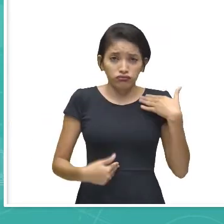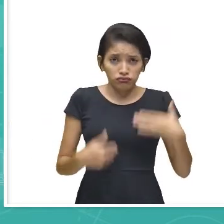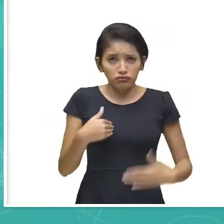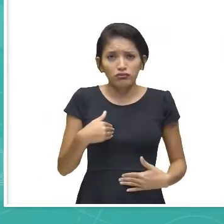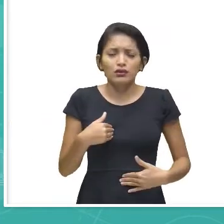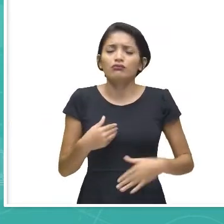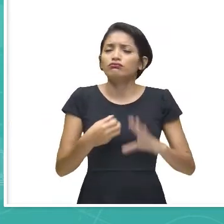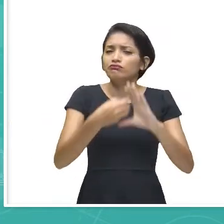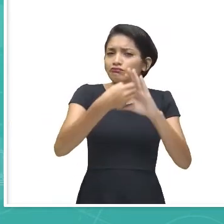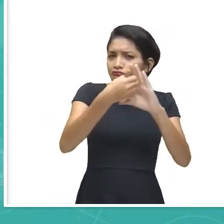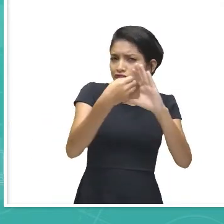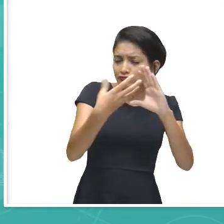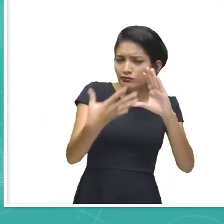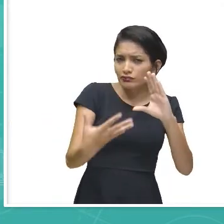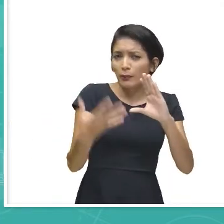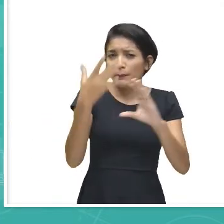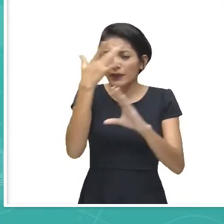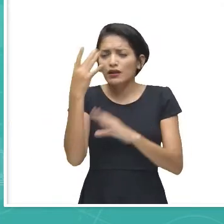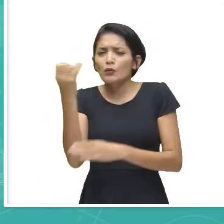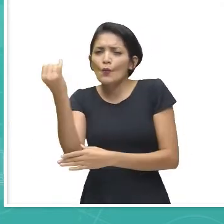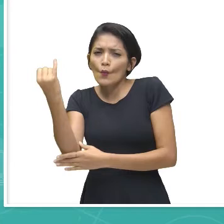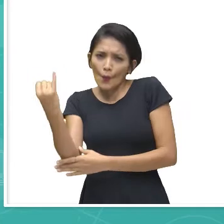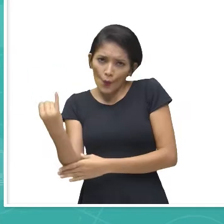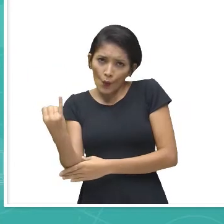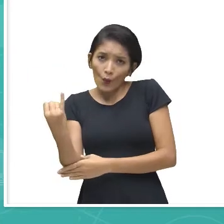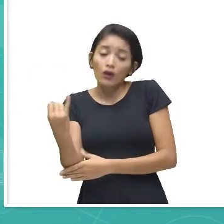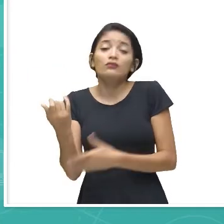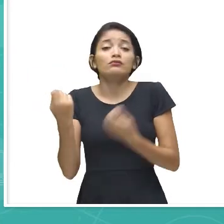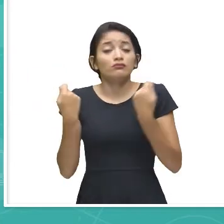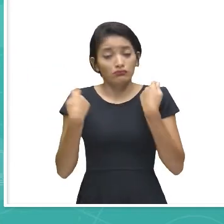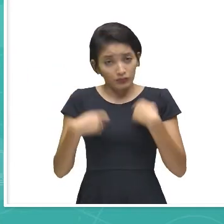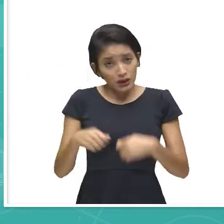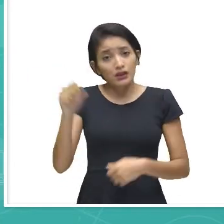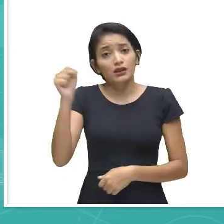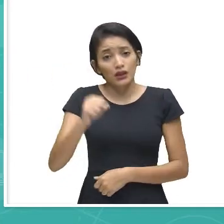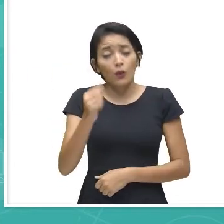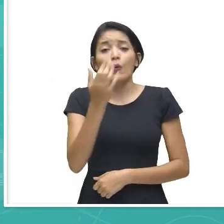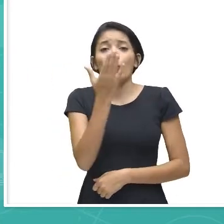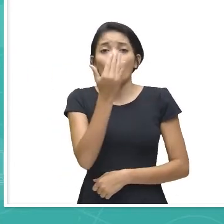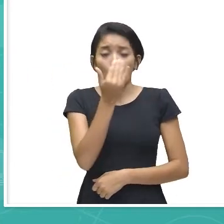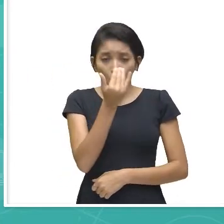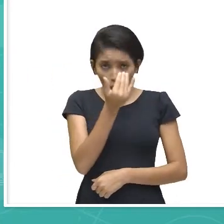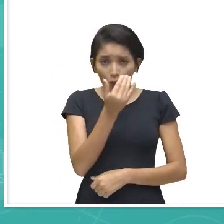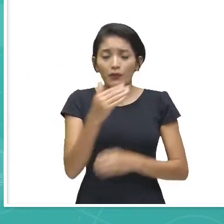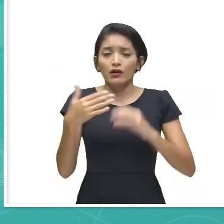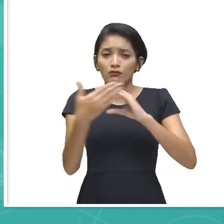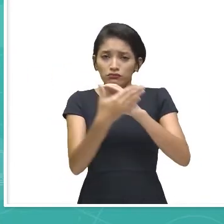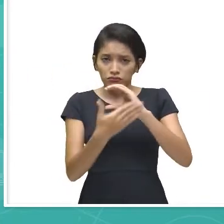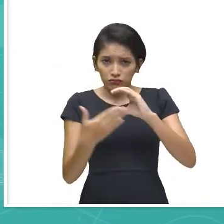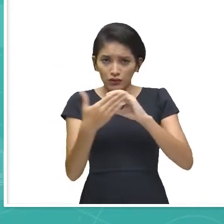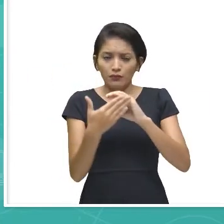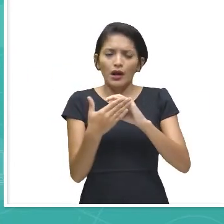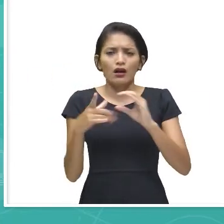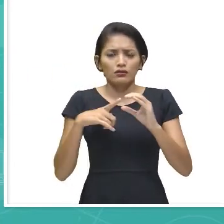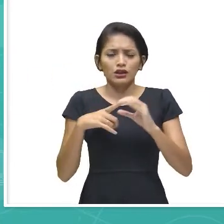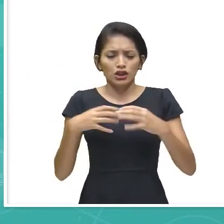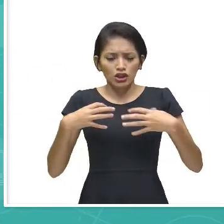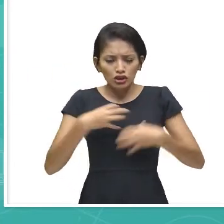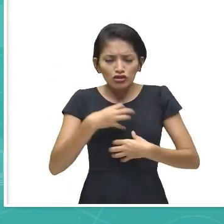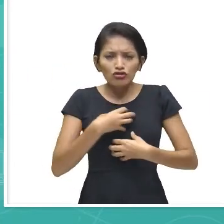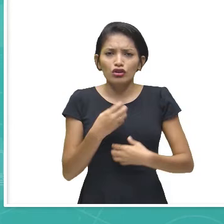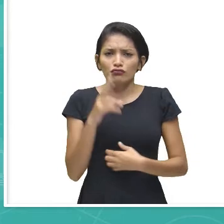têm características de pessoas mais magras, então eles têm sim que comer carboidrato para fortalecer e